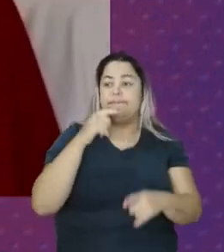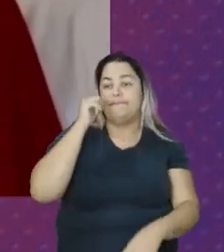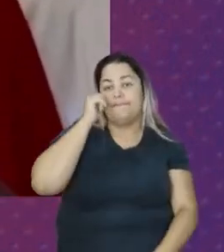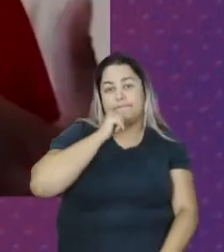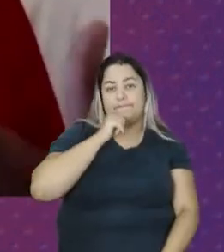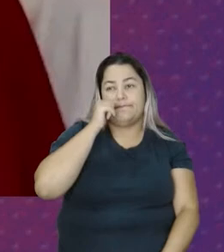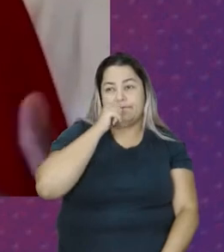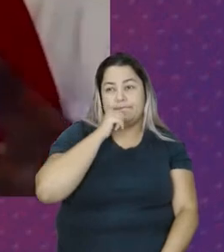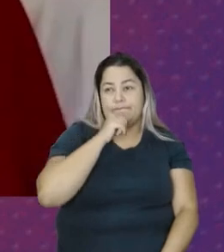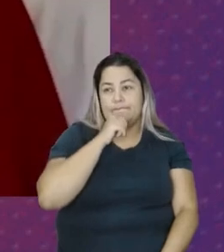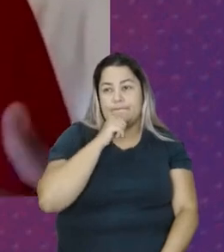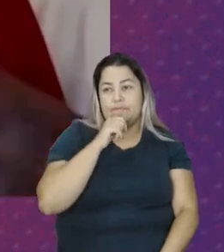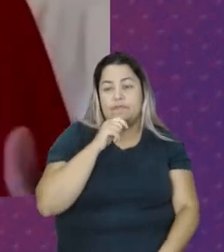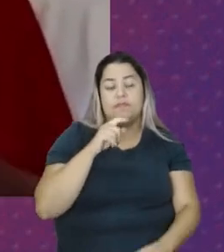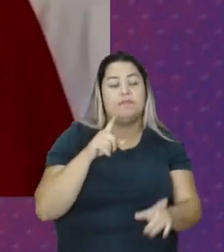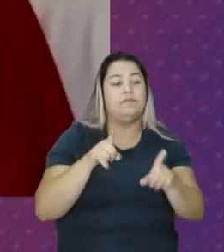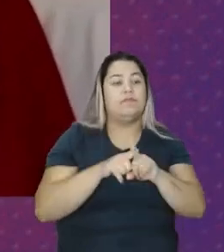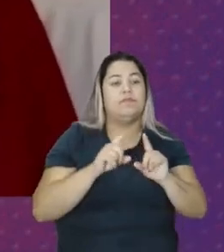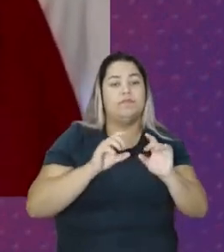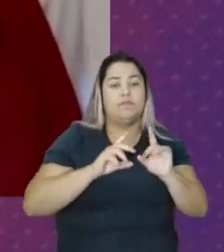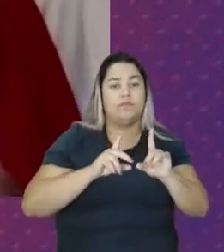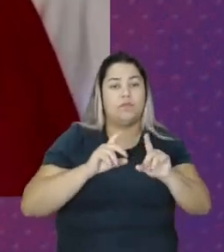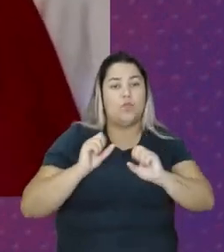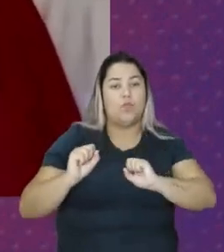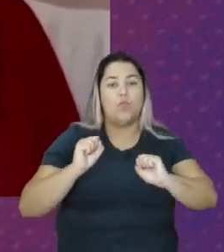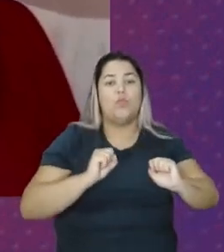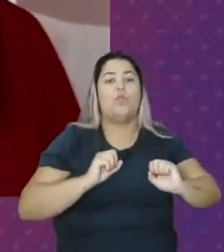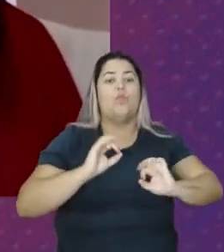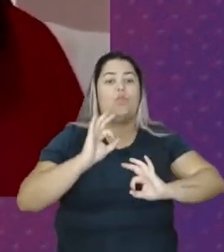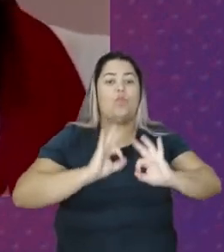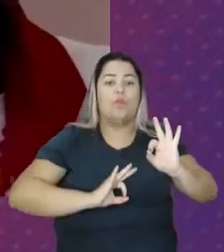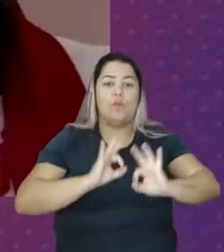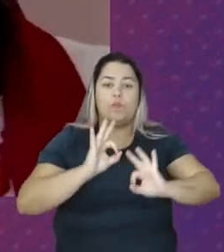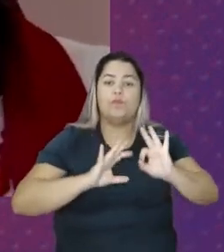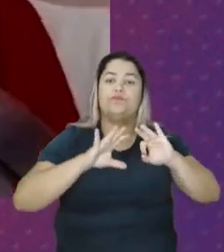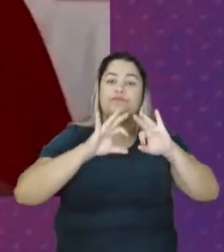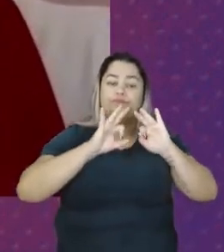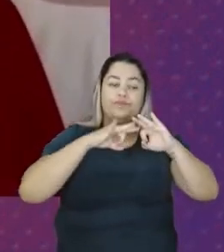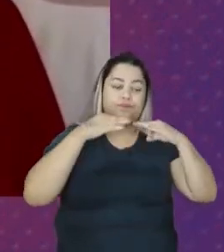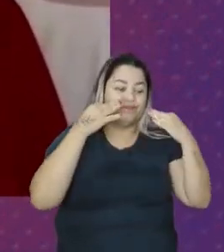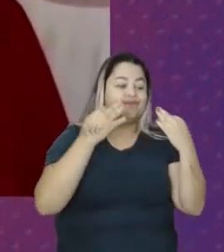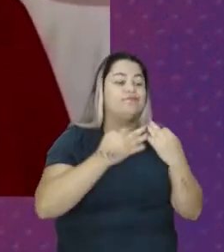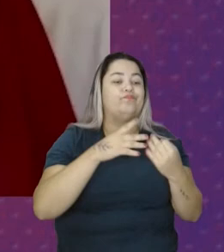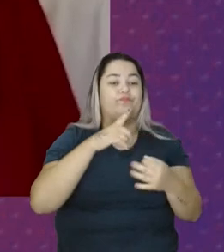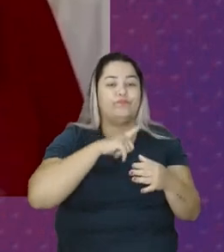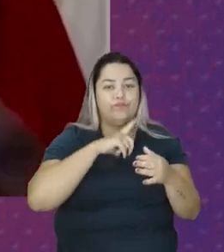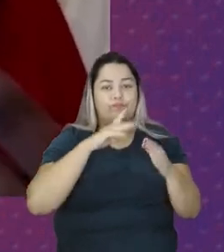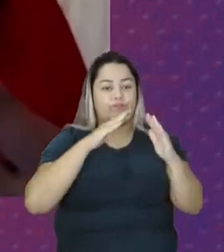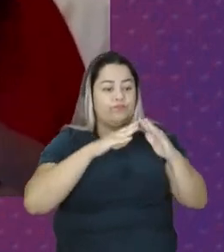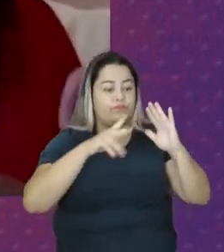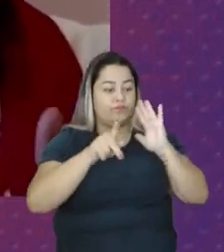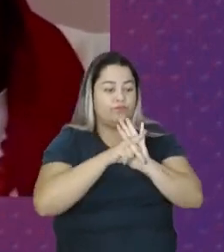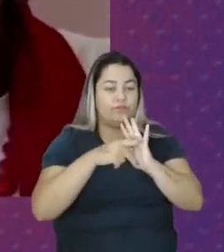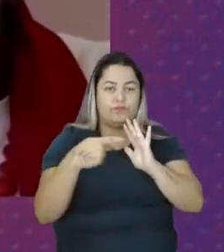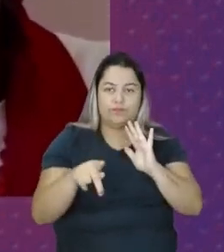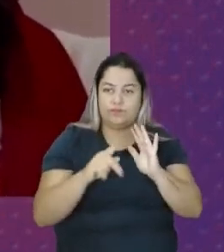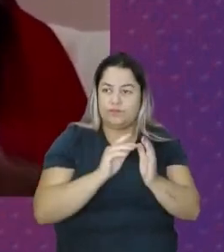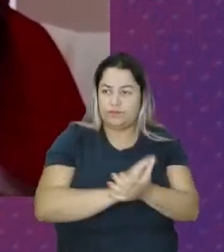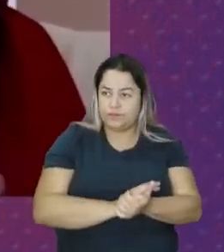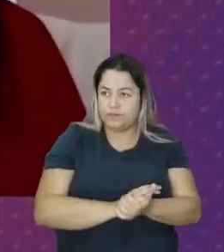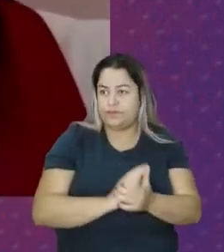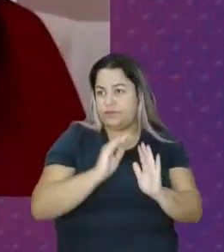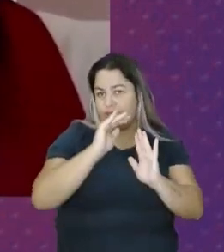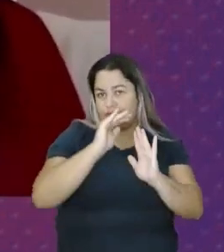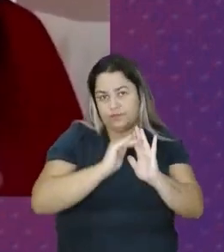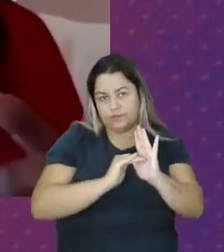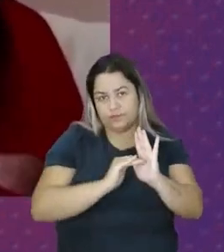pessoas que detêm o poder da organização, da família, terem as suas casas próprias. Então, o programa